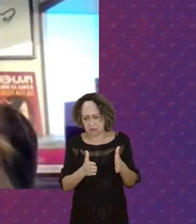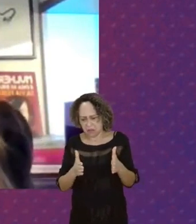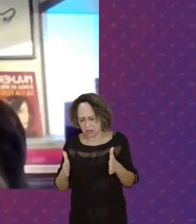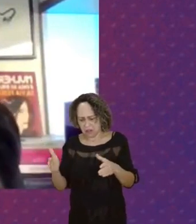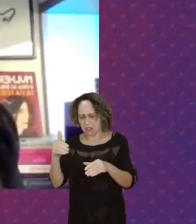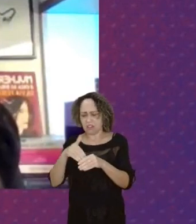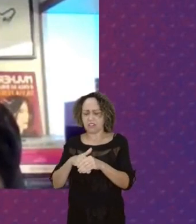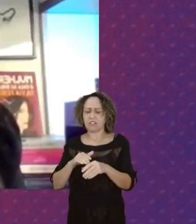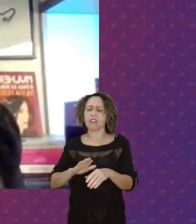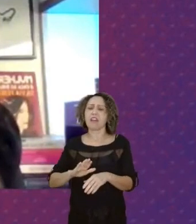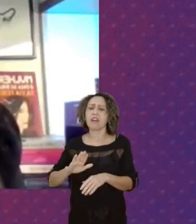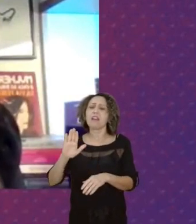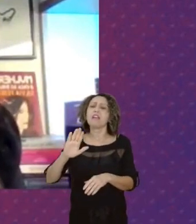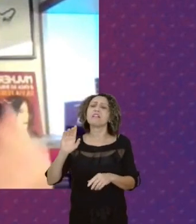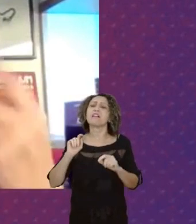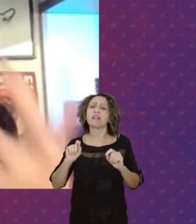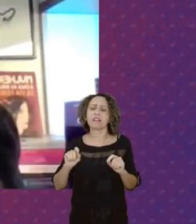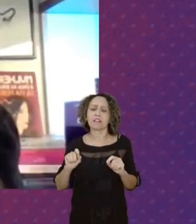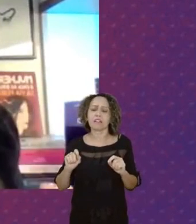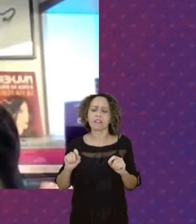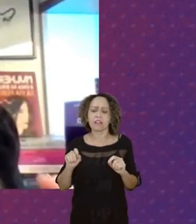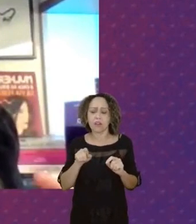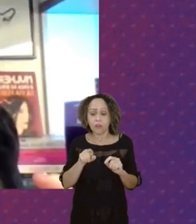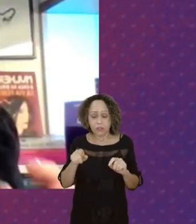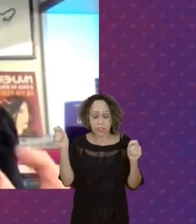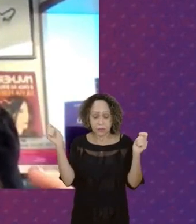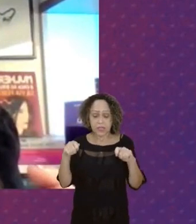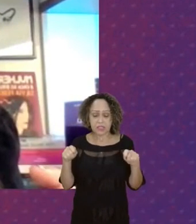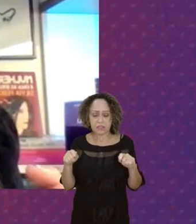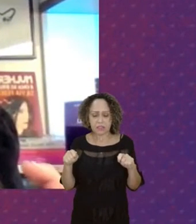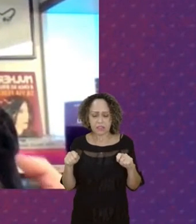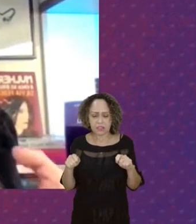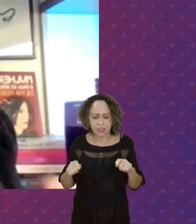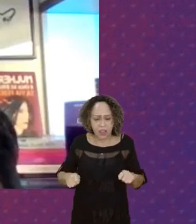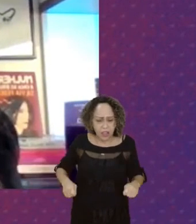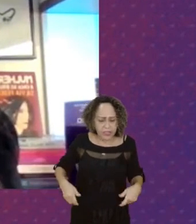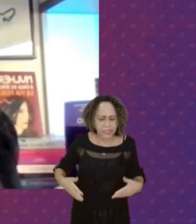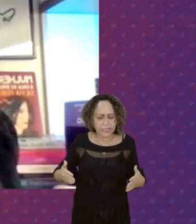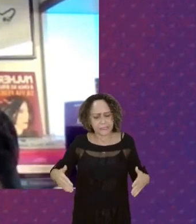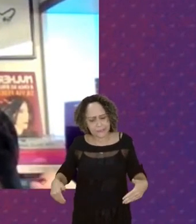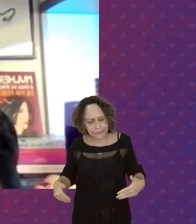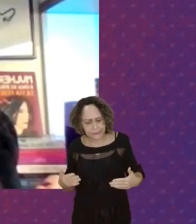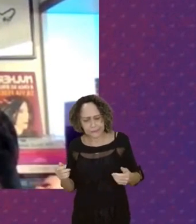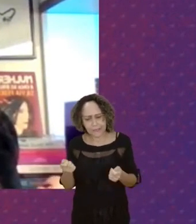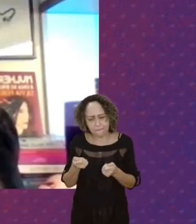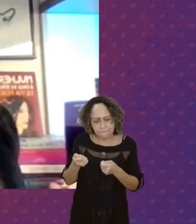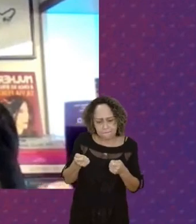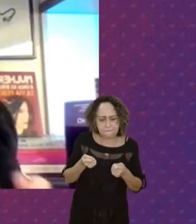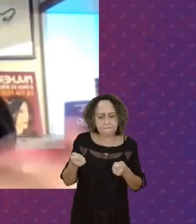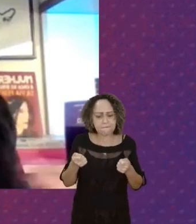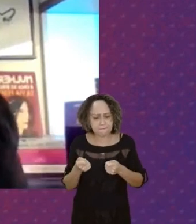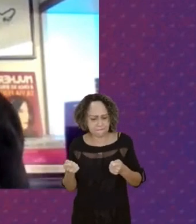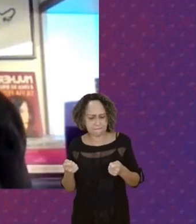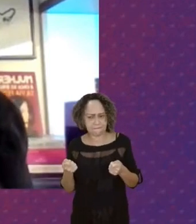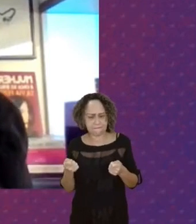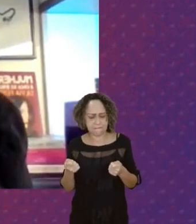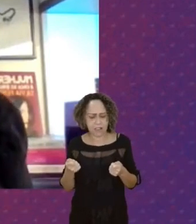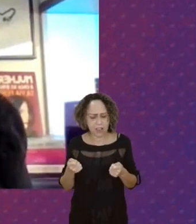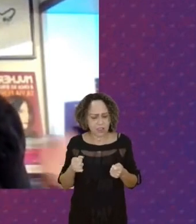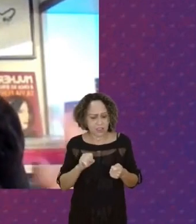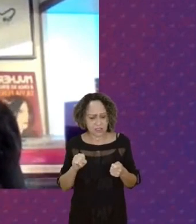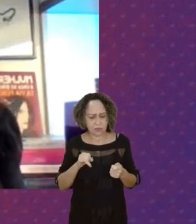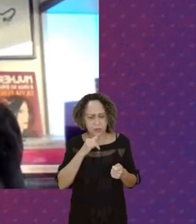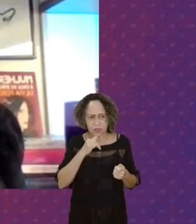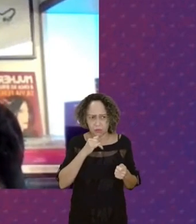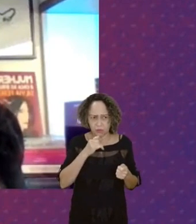eleição, você precisa gastar de forma moderada, de uma forma que qualquer adversária sua,